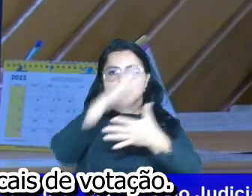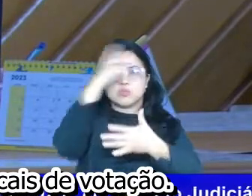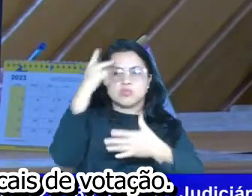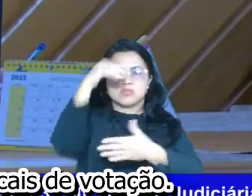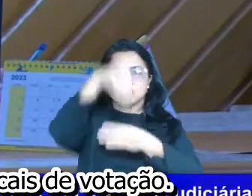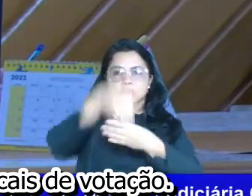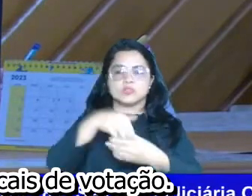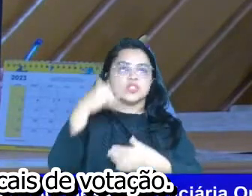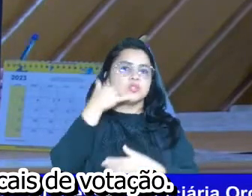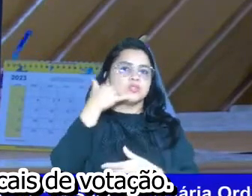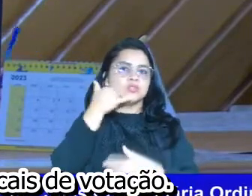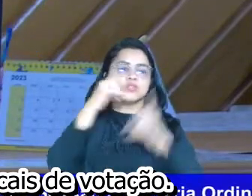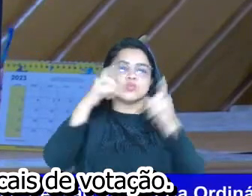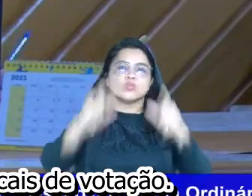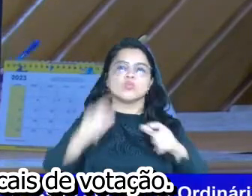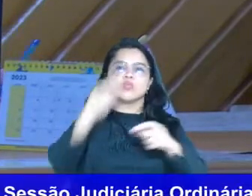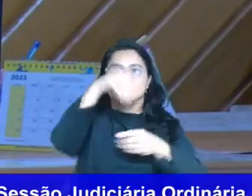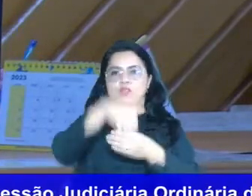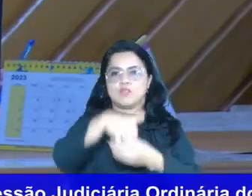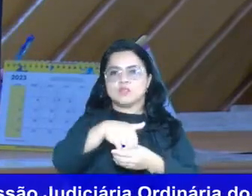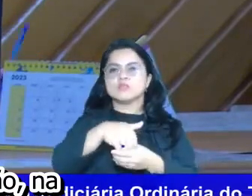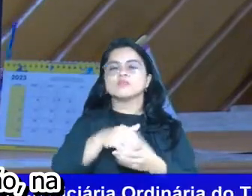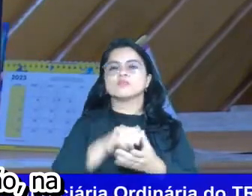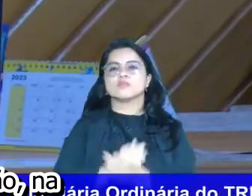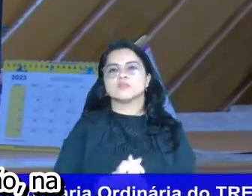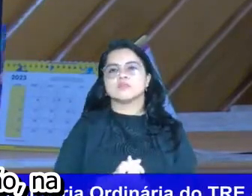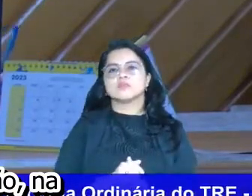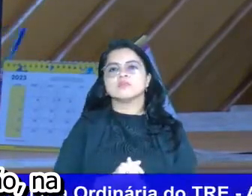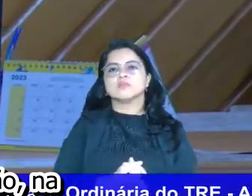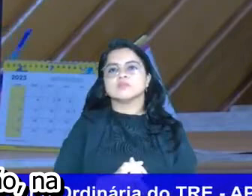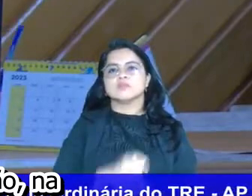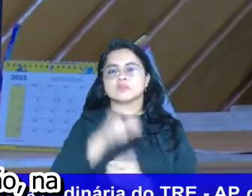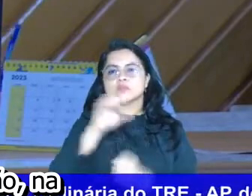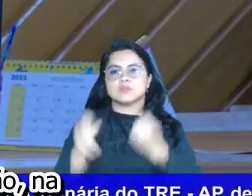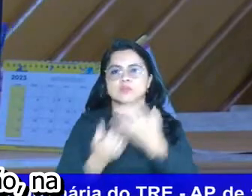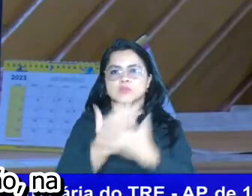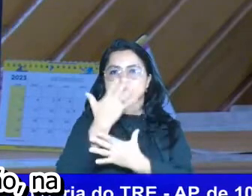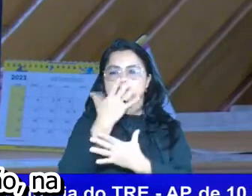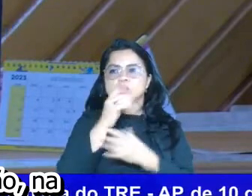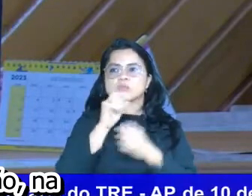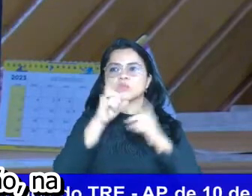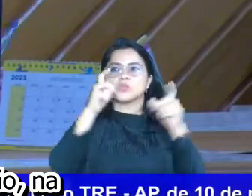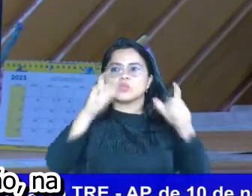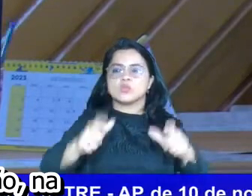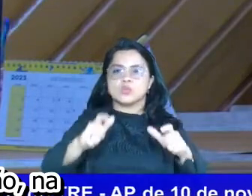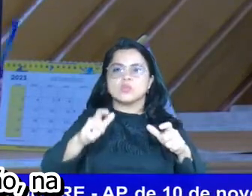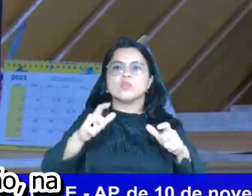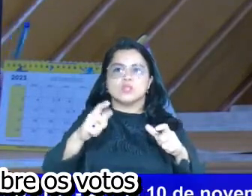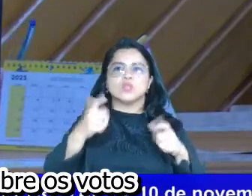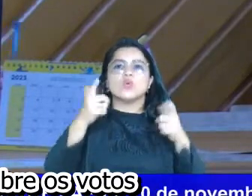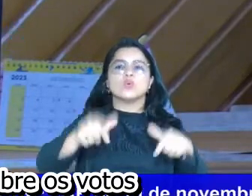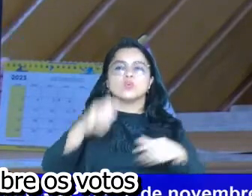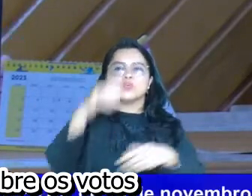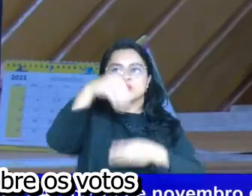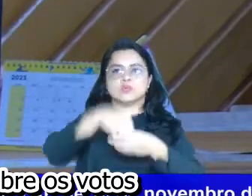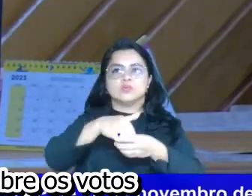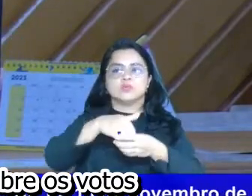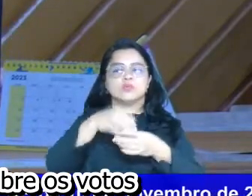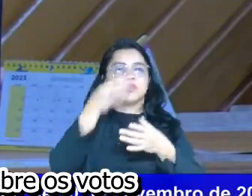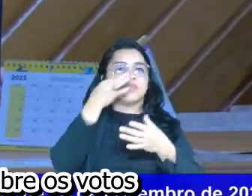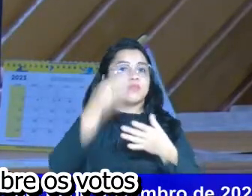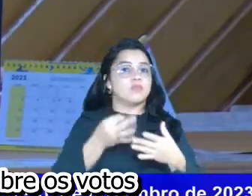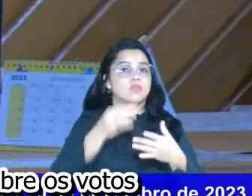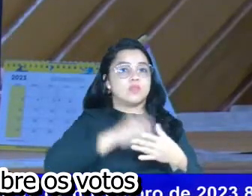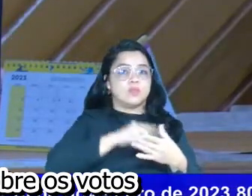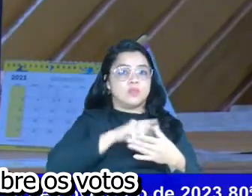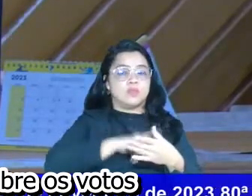telefones de contato e respectivos locais de votação. A existência de uma menção a locais de votação, na visão do Ministério Público,